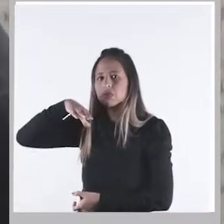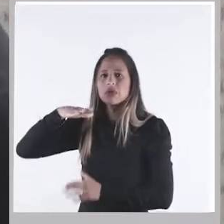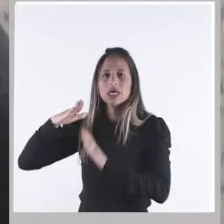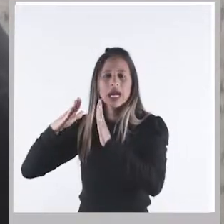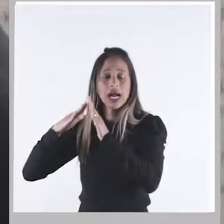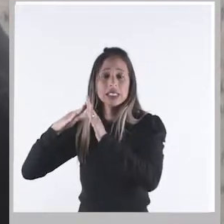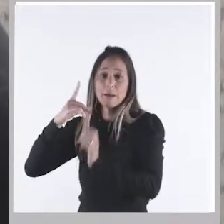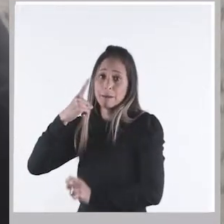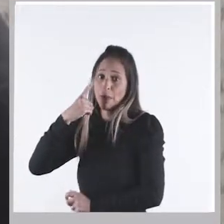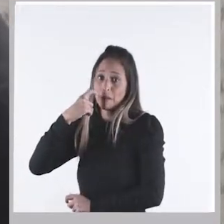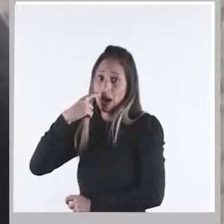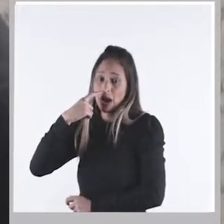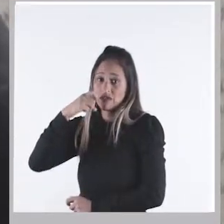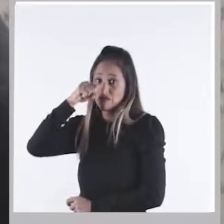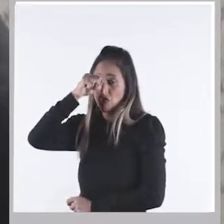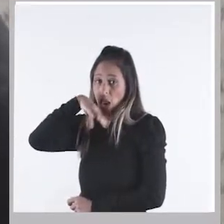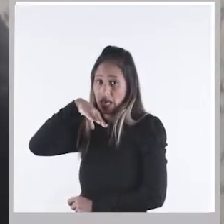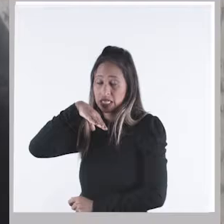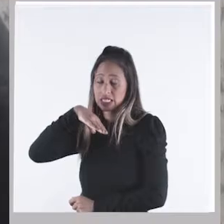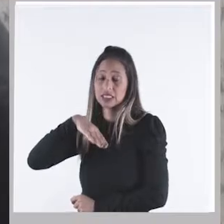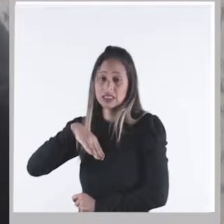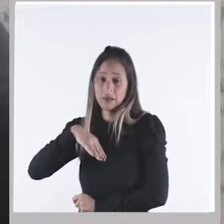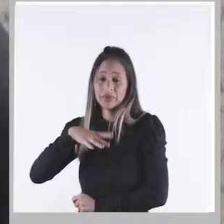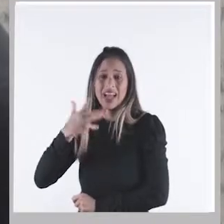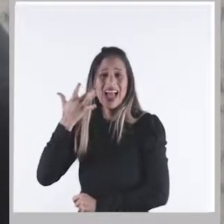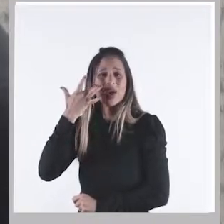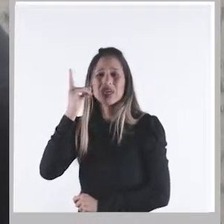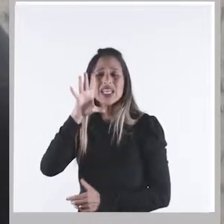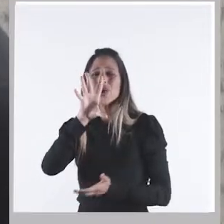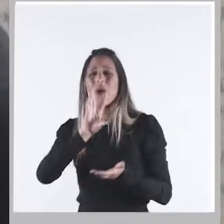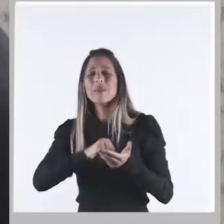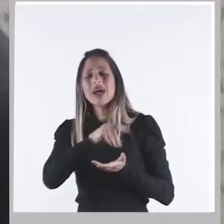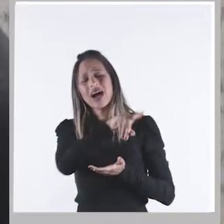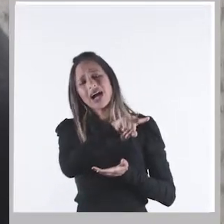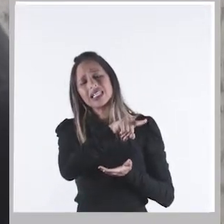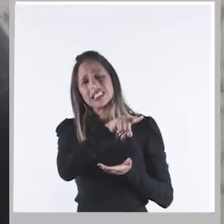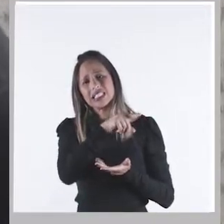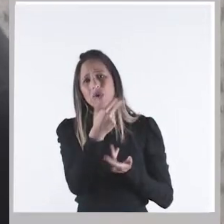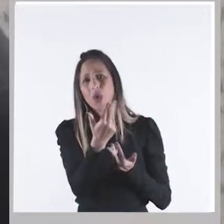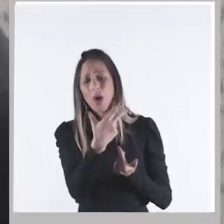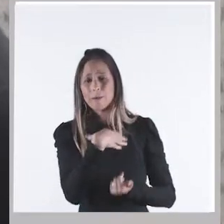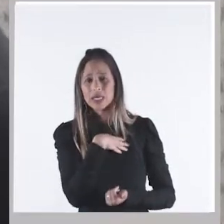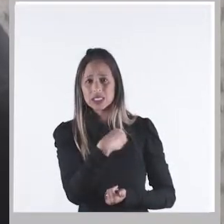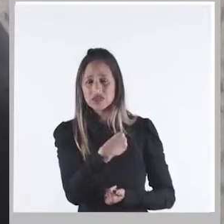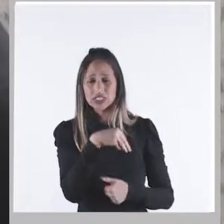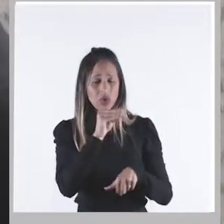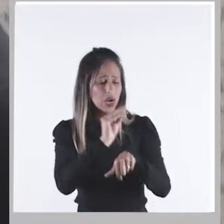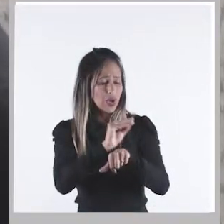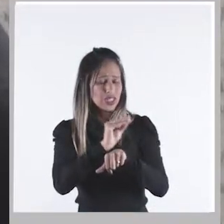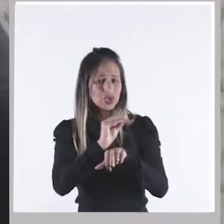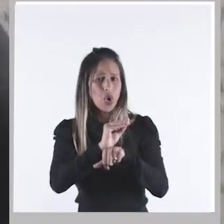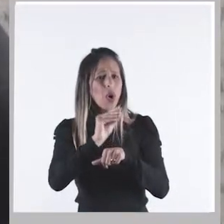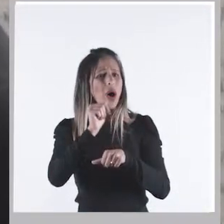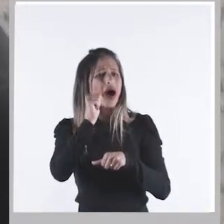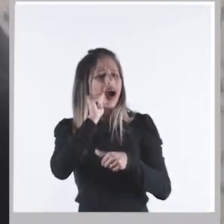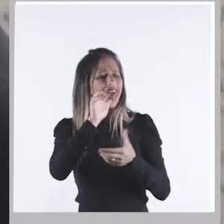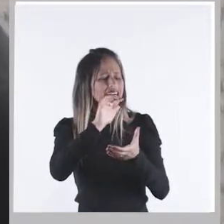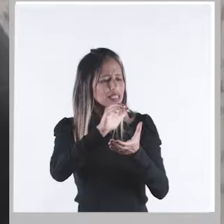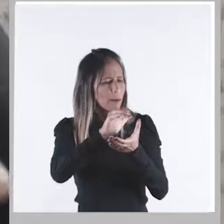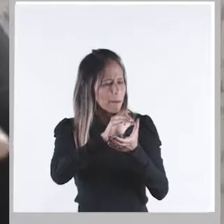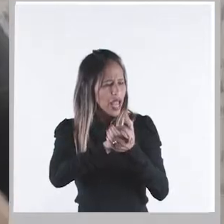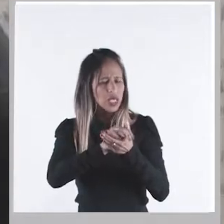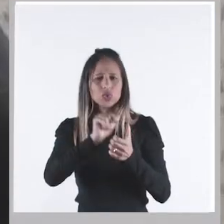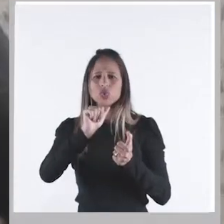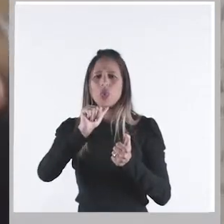com meu pai, né? Então, assim, ela não queria que repetisse com as filhas, então ela não nos criou para ser mãe, ela não nos criou